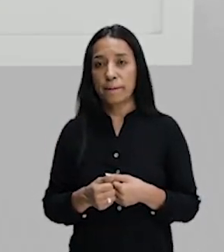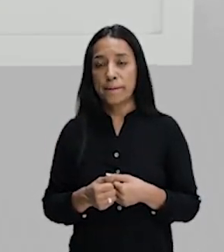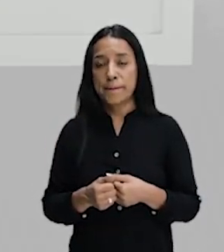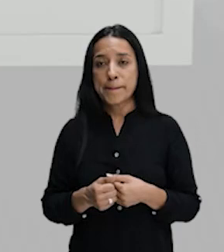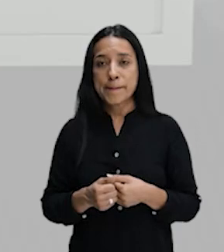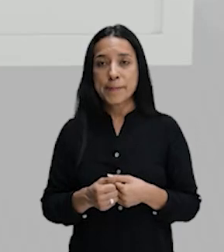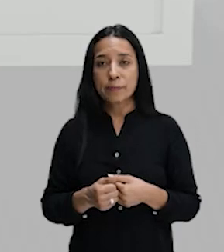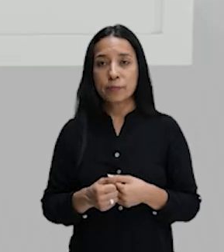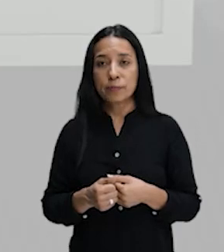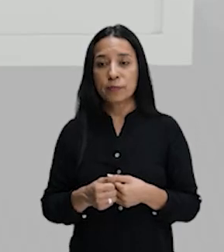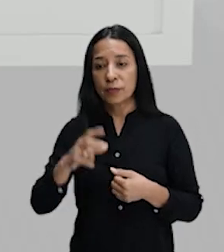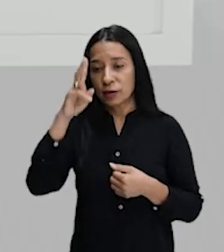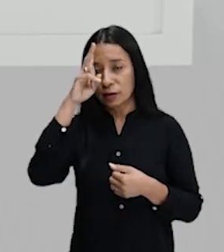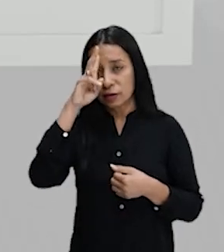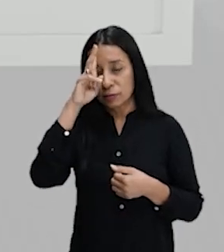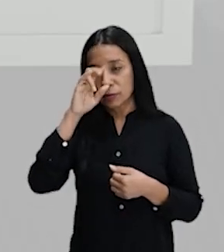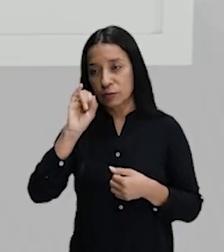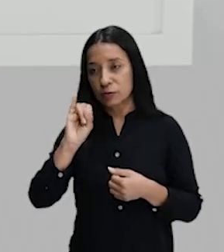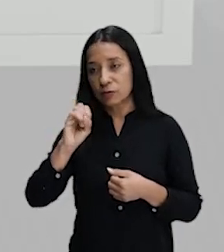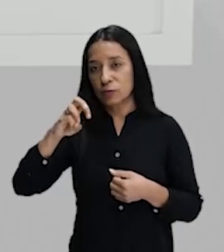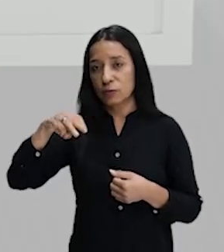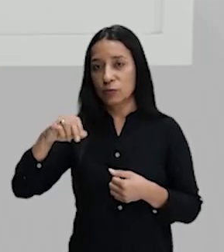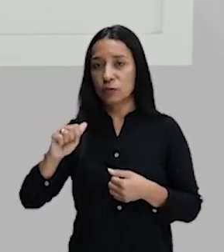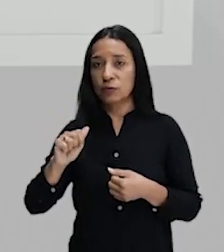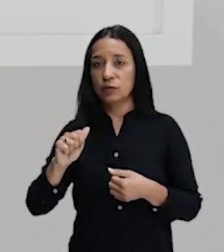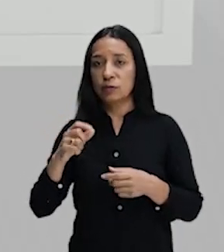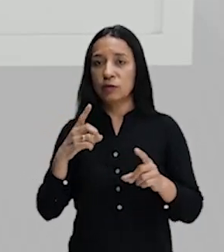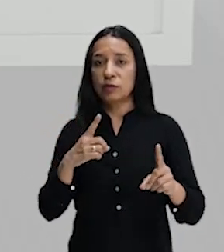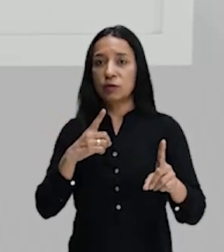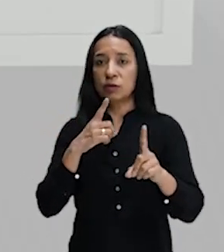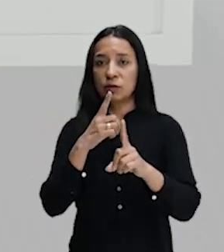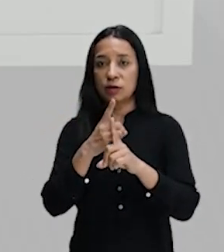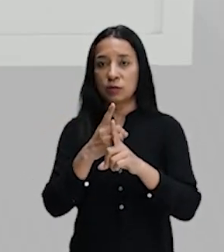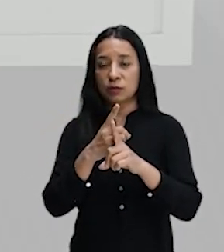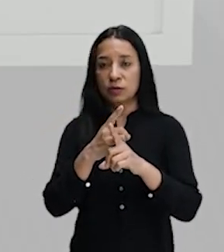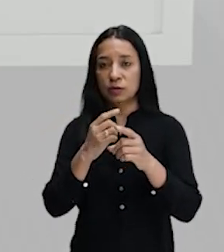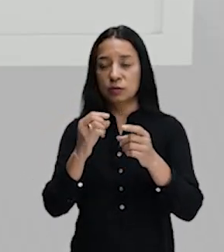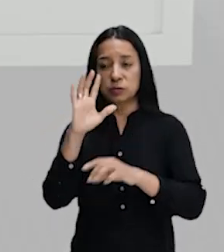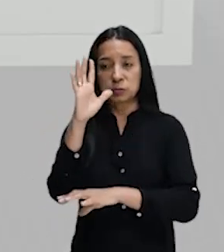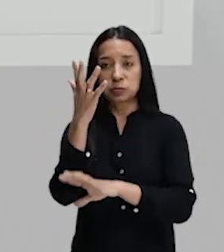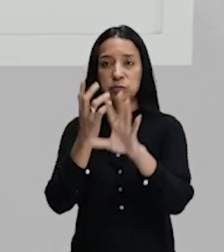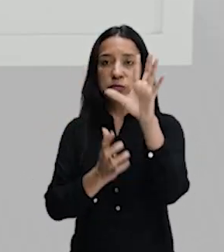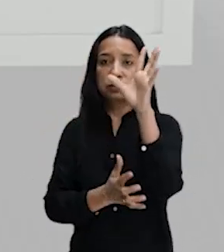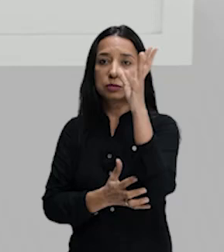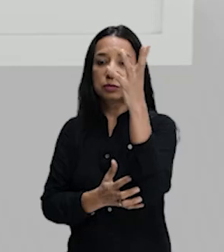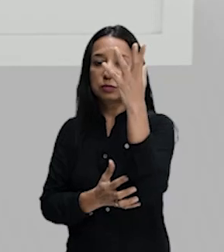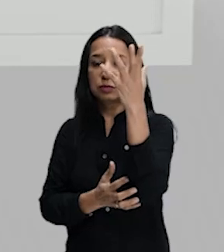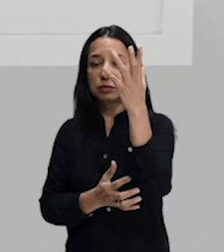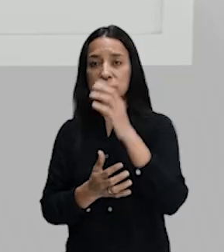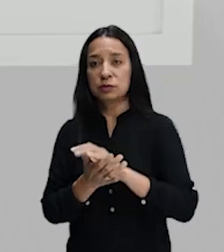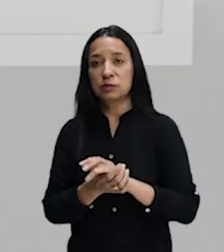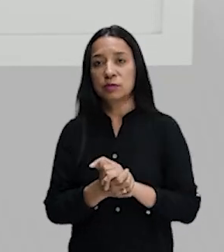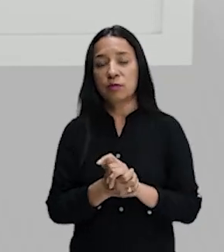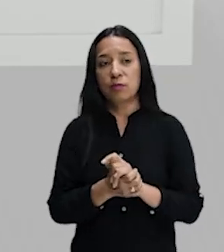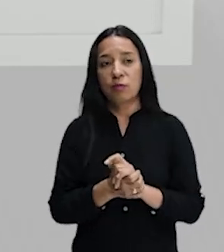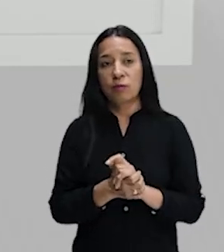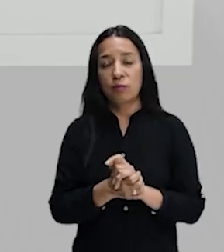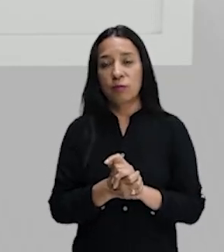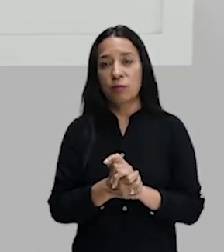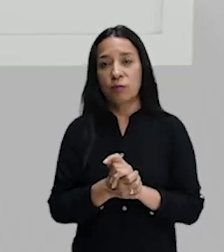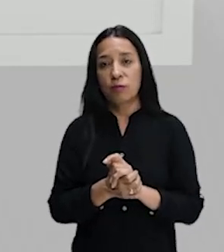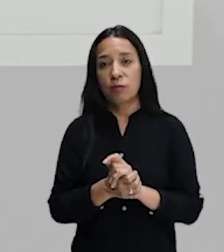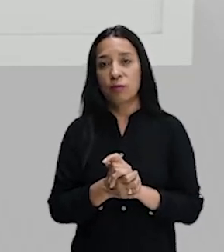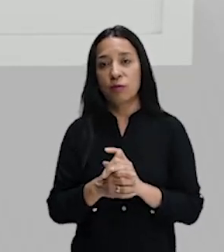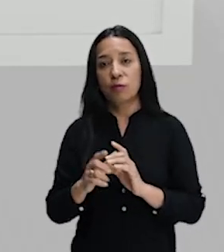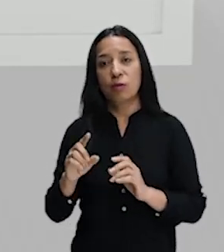né? Lembrando que o ímã nós encontramos ele na natureza, né, utilizando, né, tendo os dois polos de polo magnético,